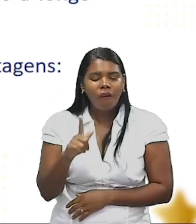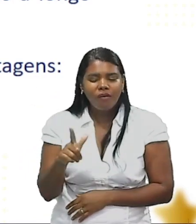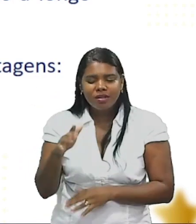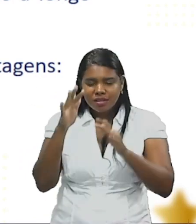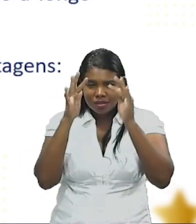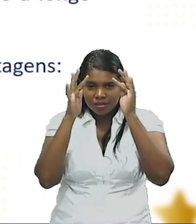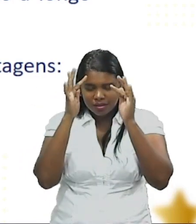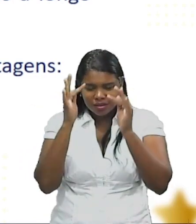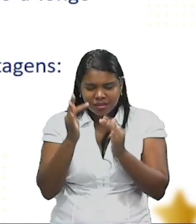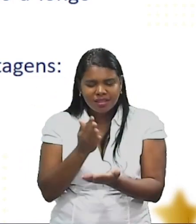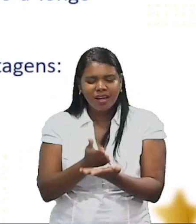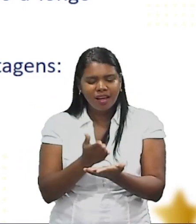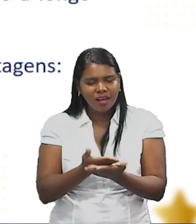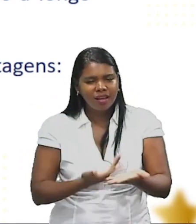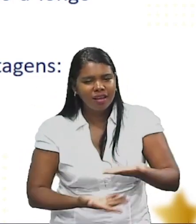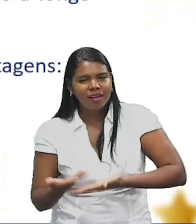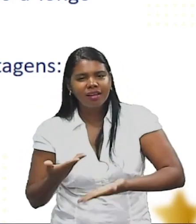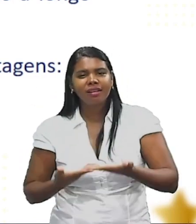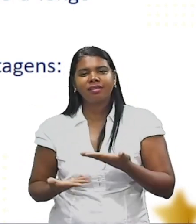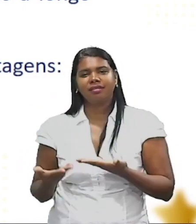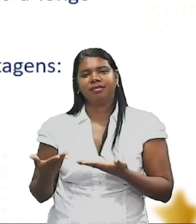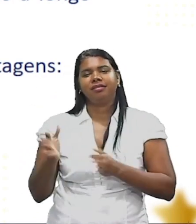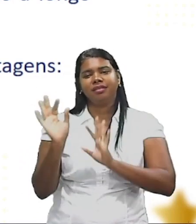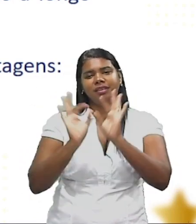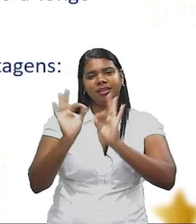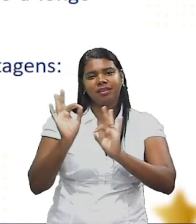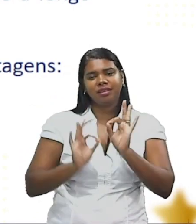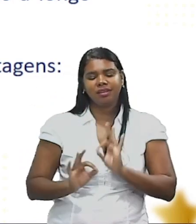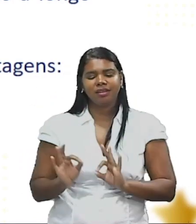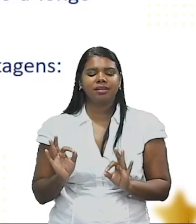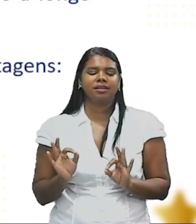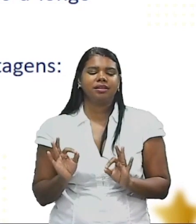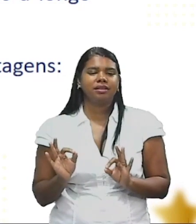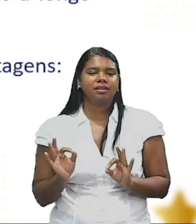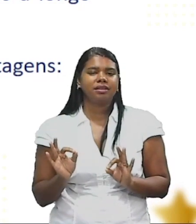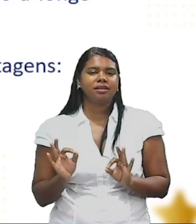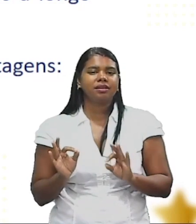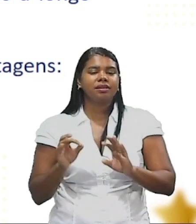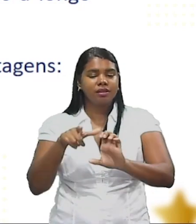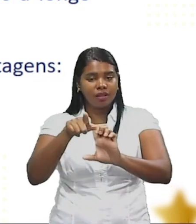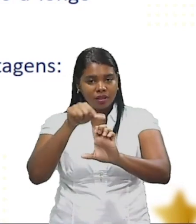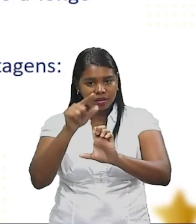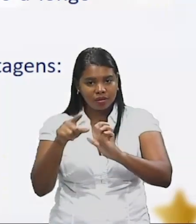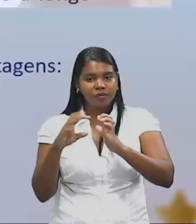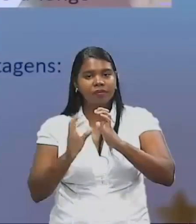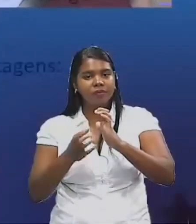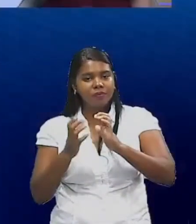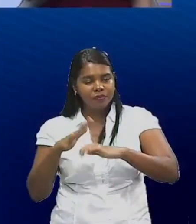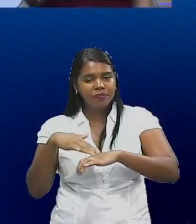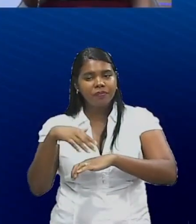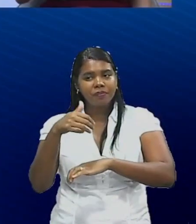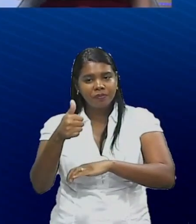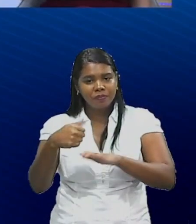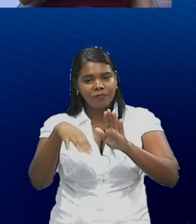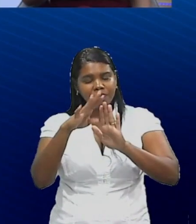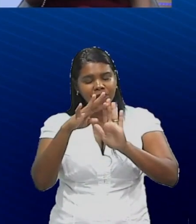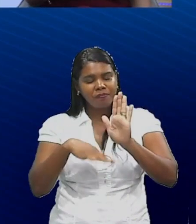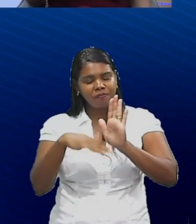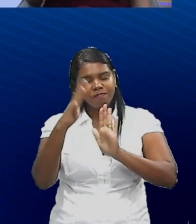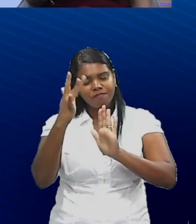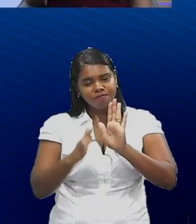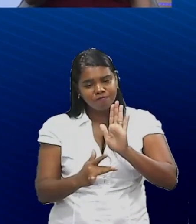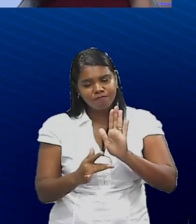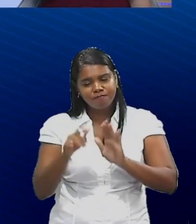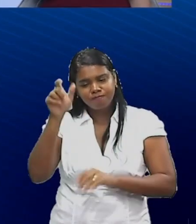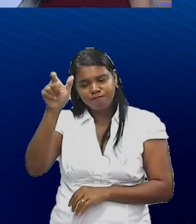fiel, ele é um patrimônio para a organização. Em paralelo, a empresa tem que estar buscando aumentar a sua cartela de clientes.